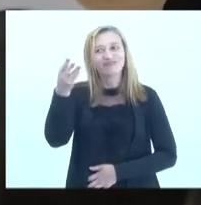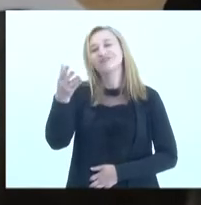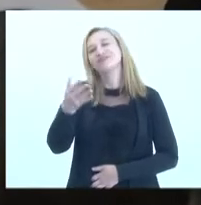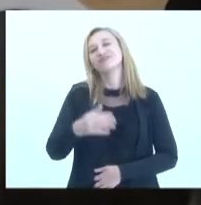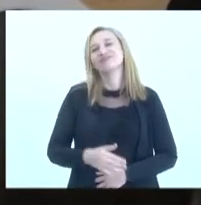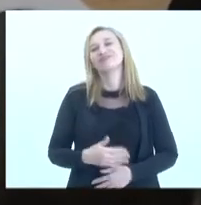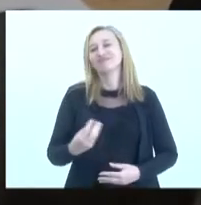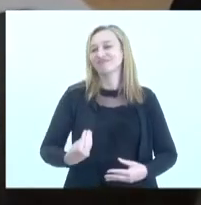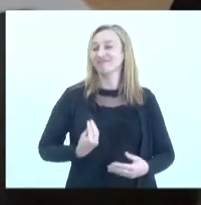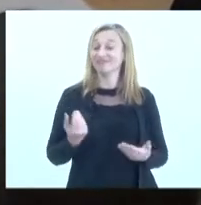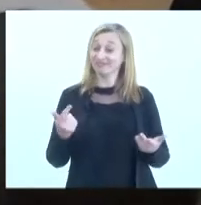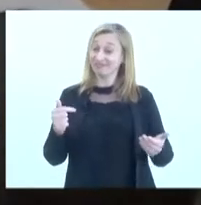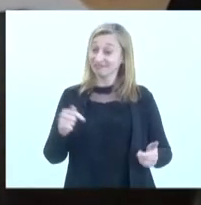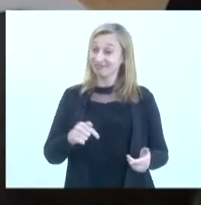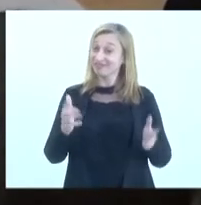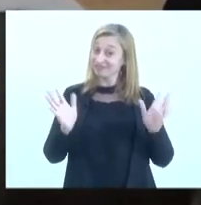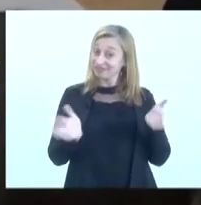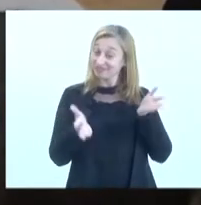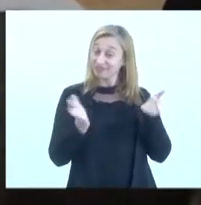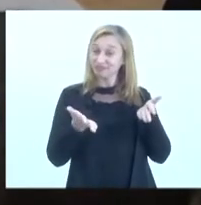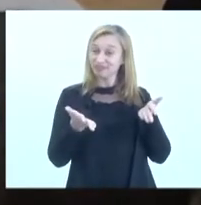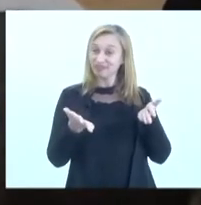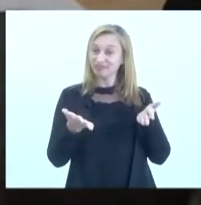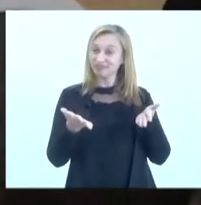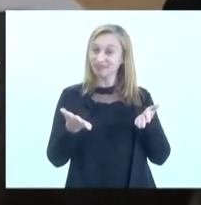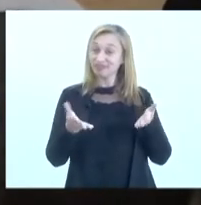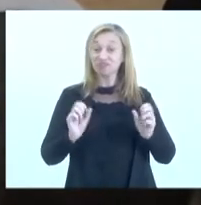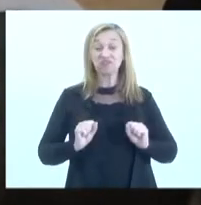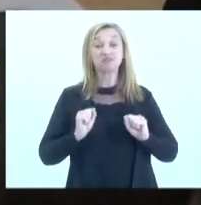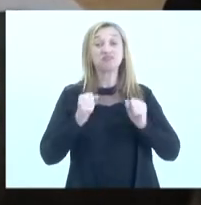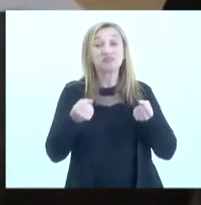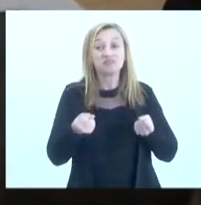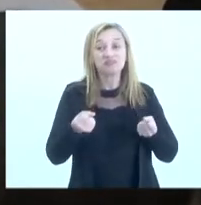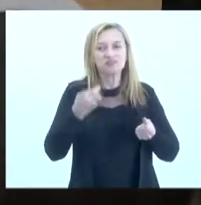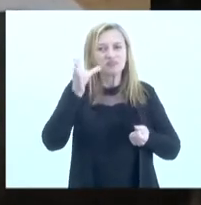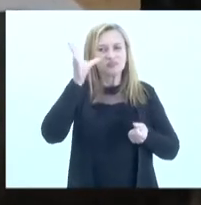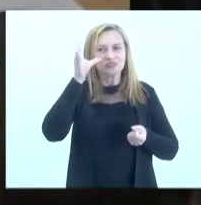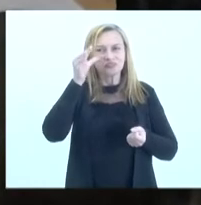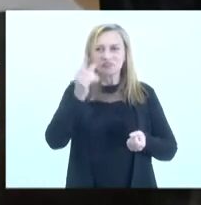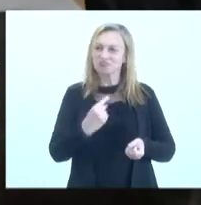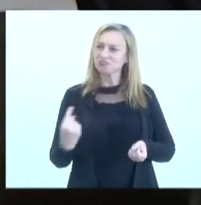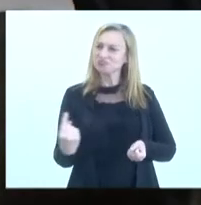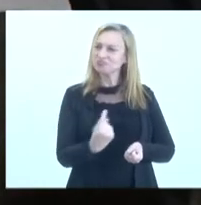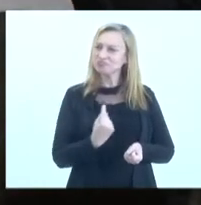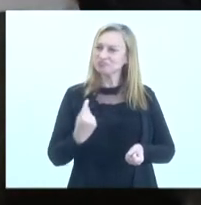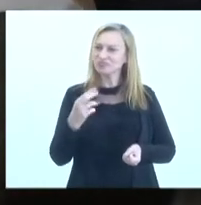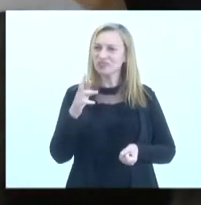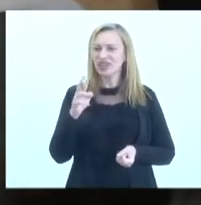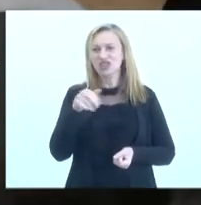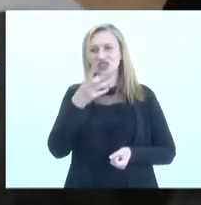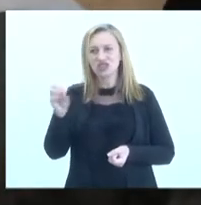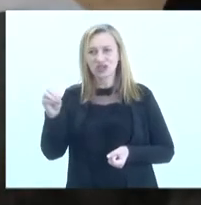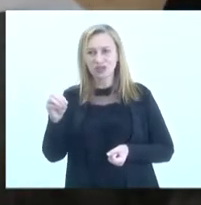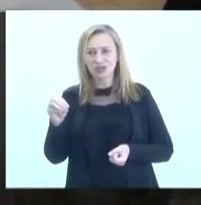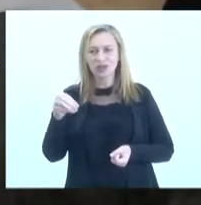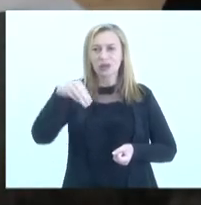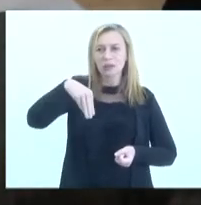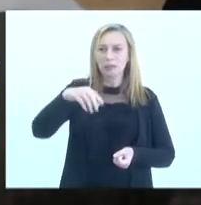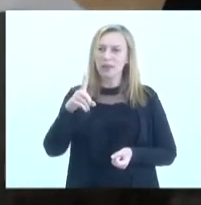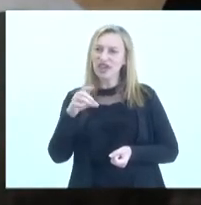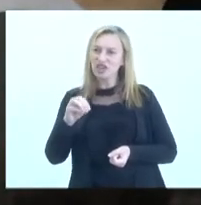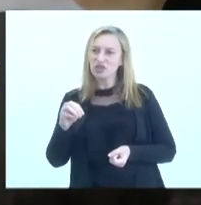de estarmos aqui hoje defendendo interesses da nossa região do Médio Vale